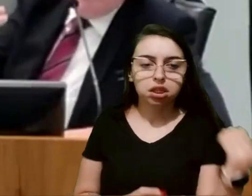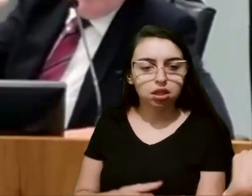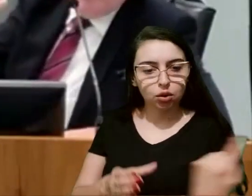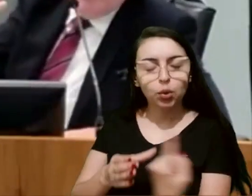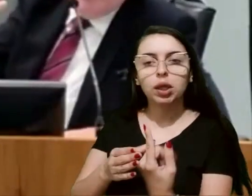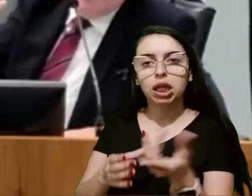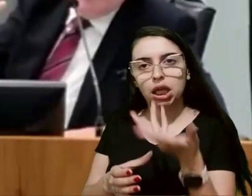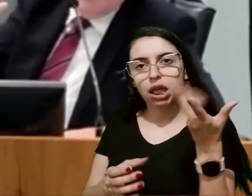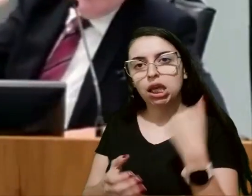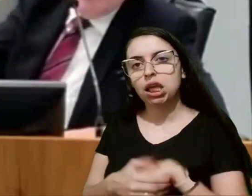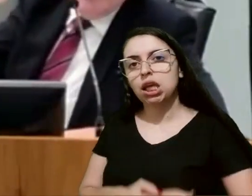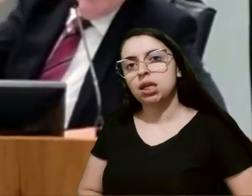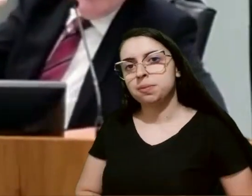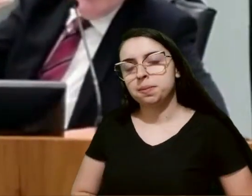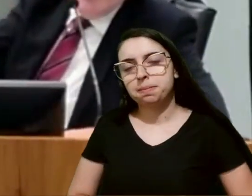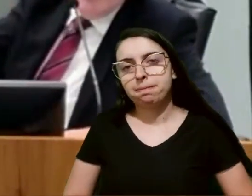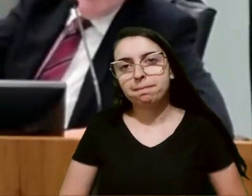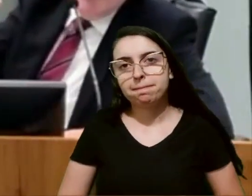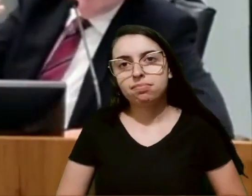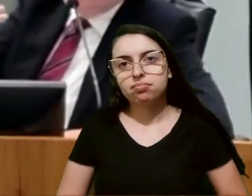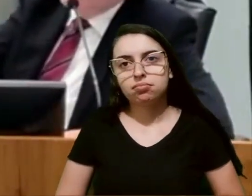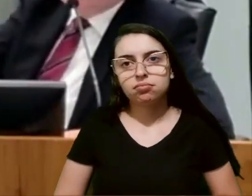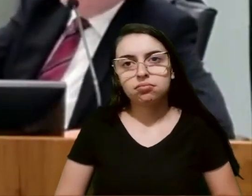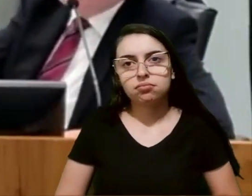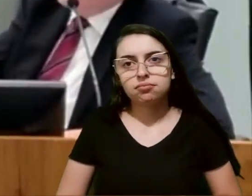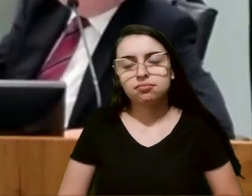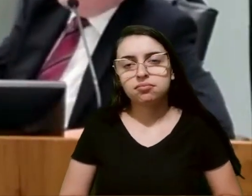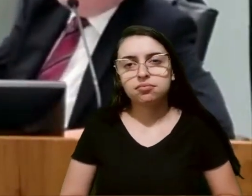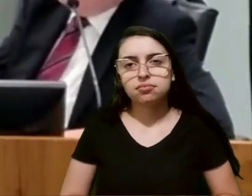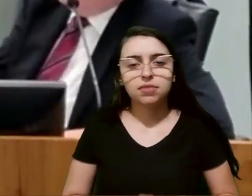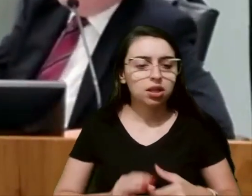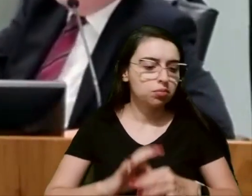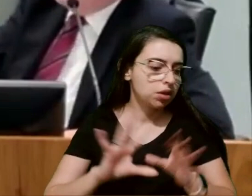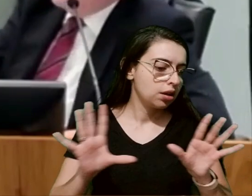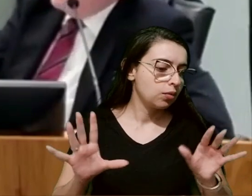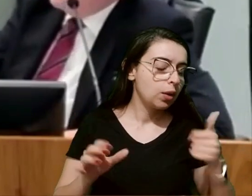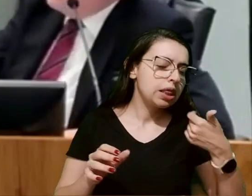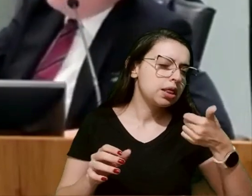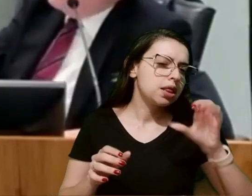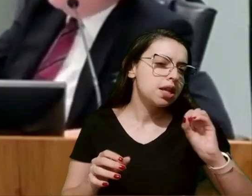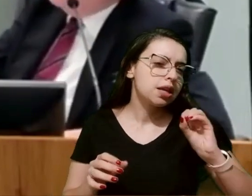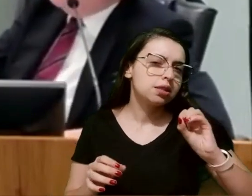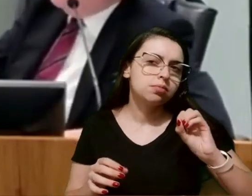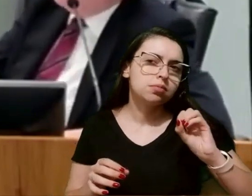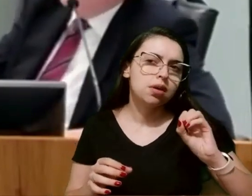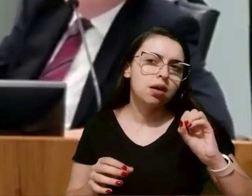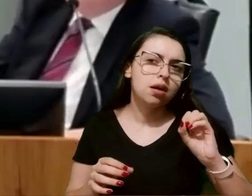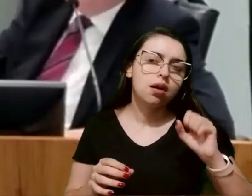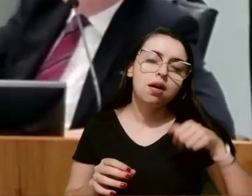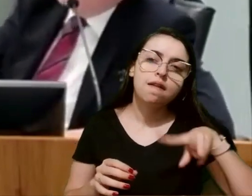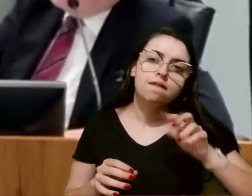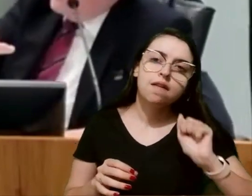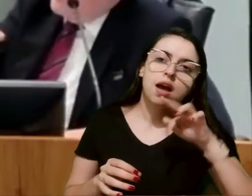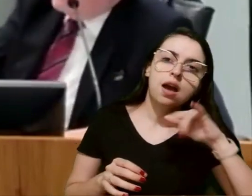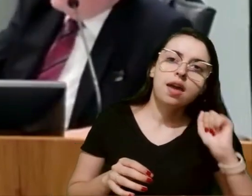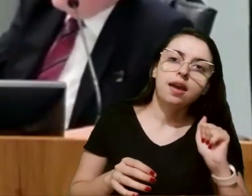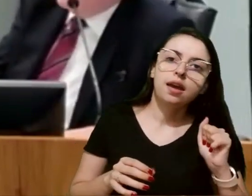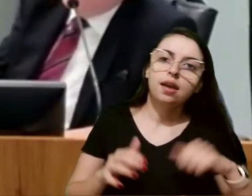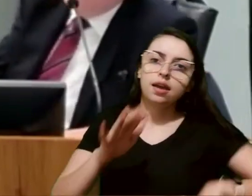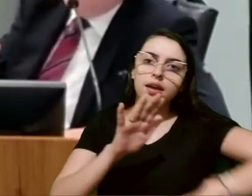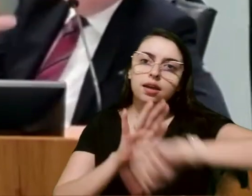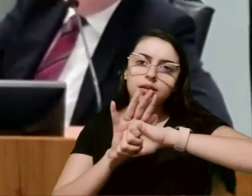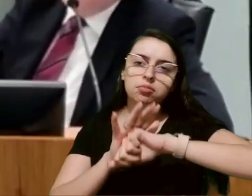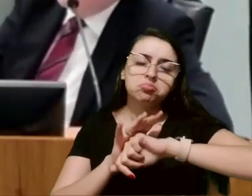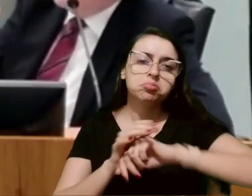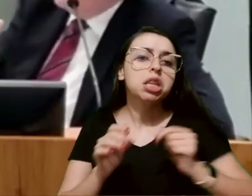cível, que era para onde queria ir naquele momento, o Pedro Lessa. Acabei, bom, abriu a 10ª vara criminal. Vamos para a